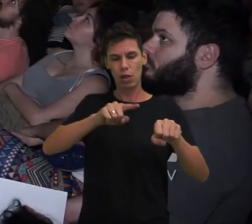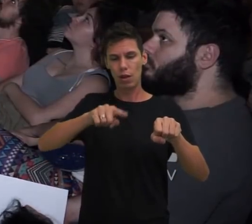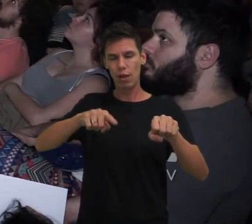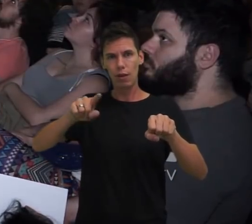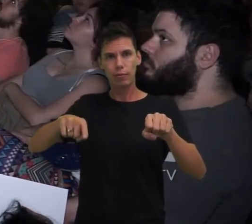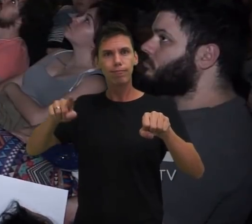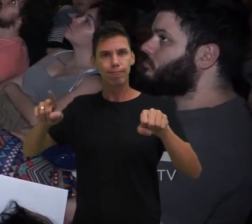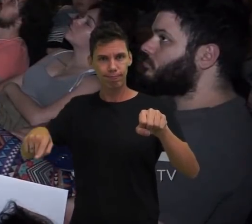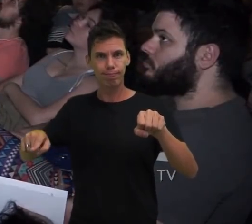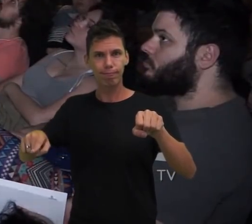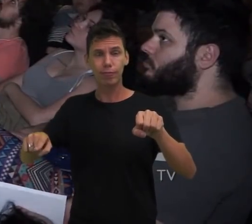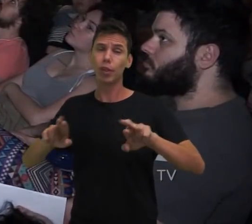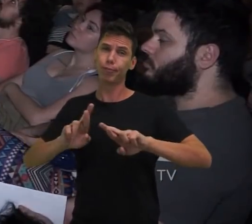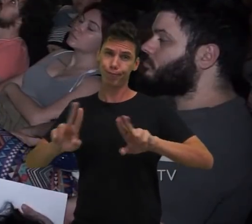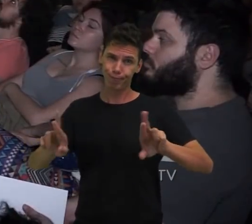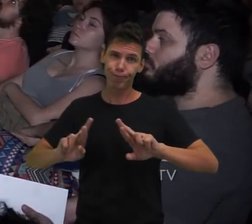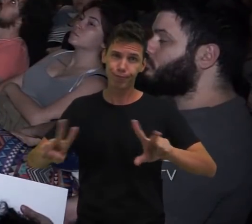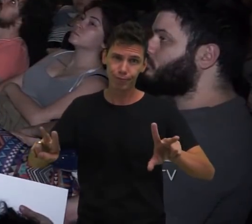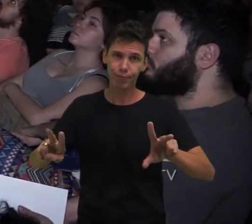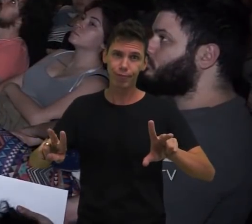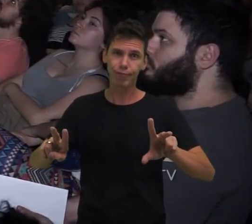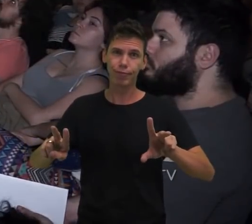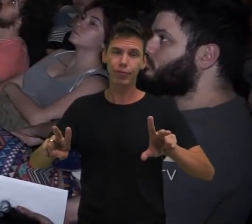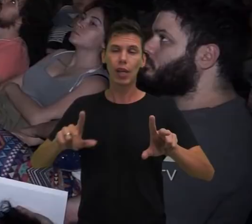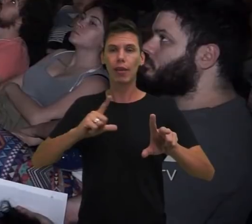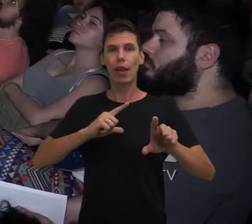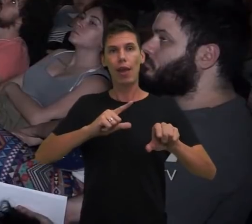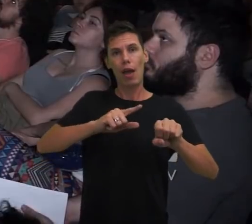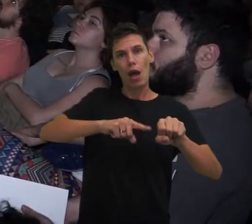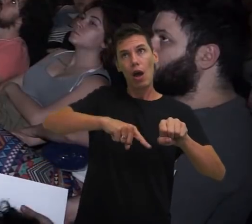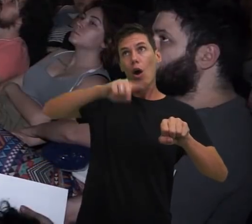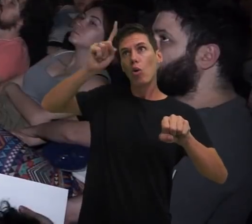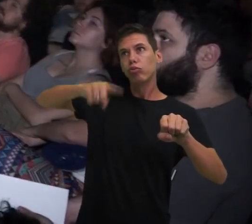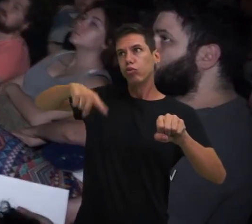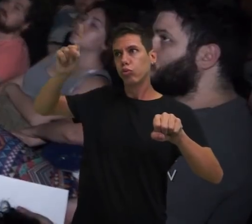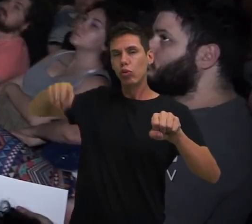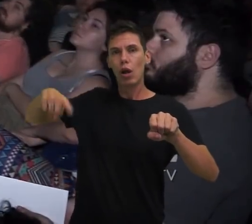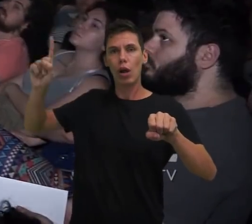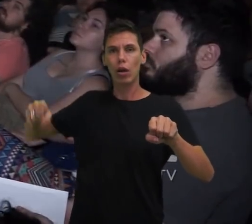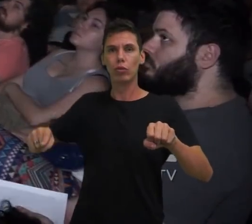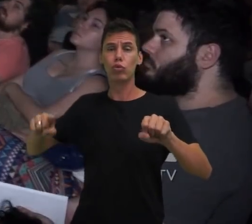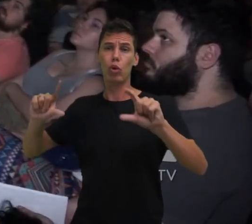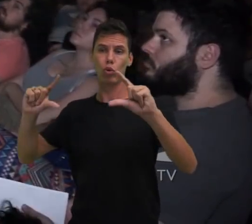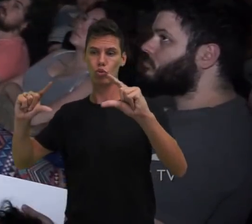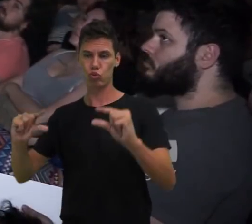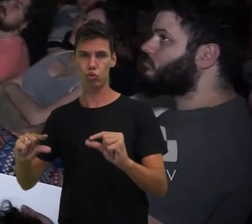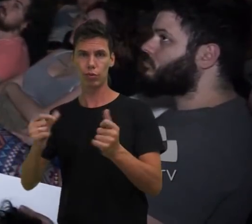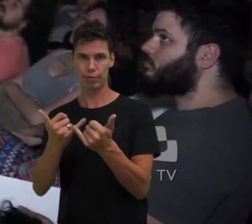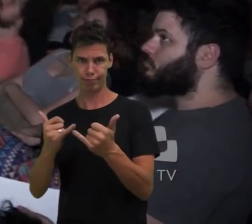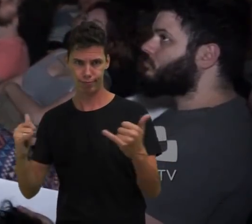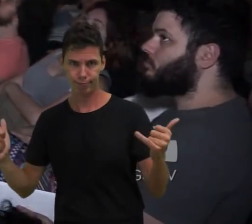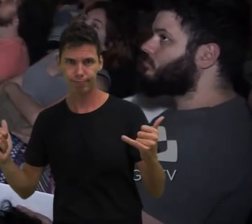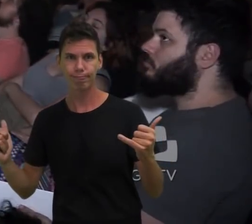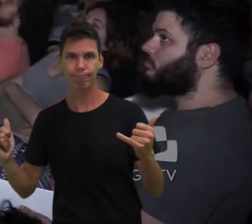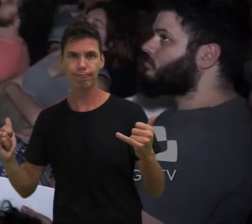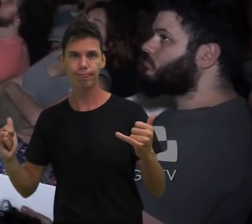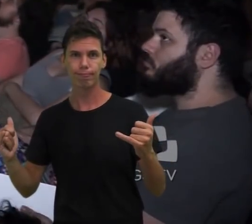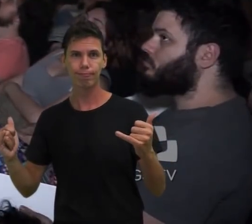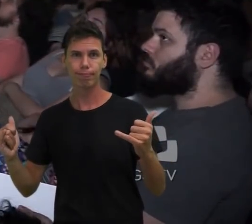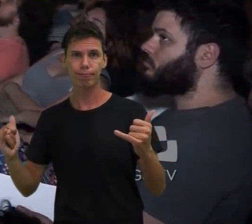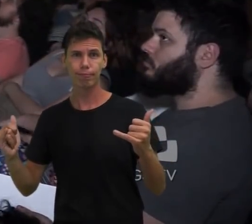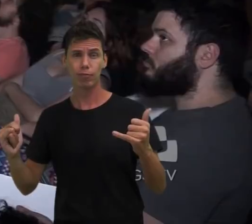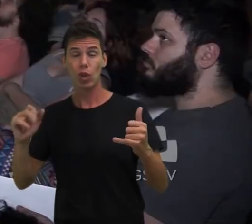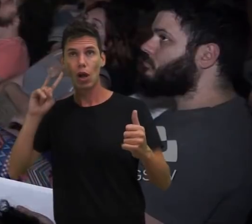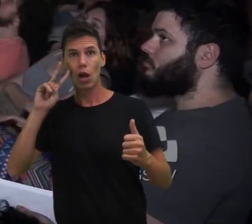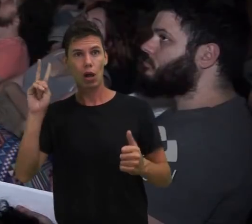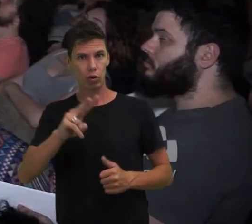como algo diferente. Tá? Então, comprimentos de ondas maiores são menos energéticos. E aí,